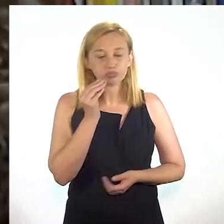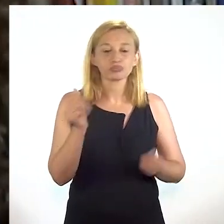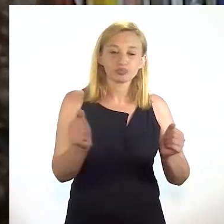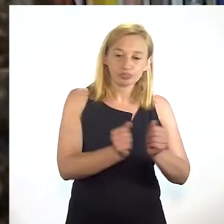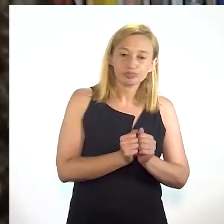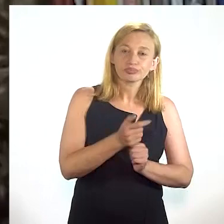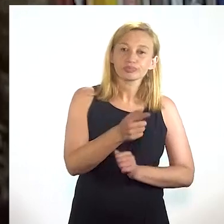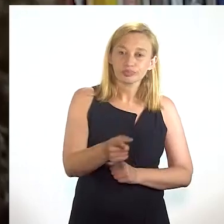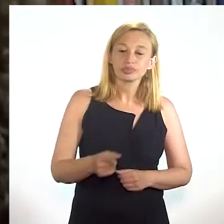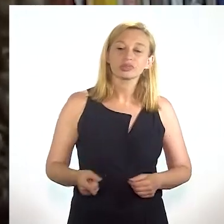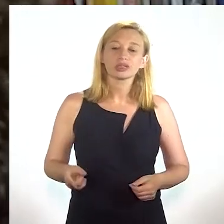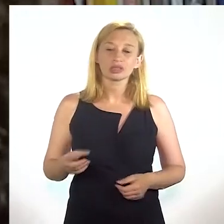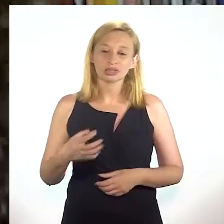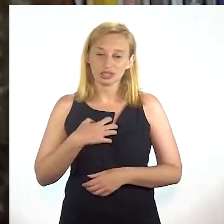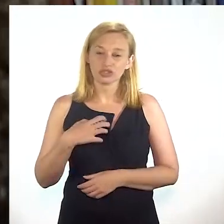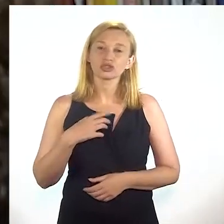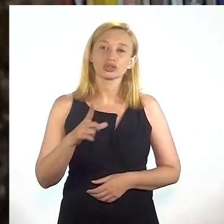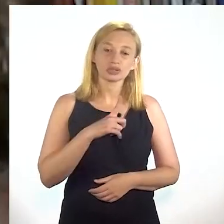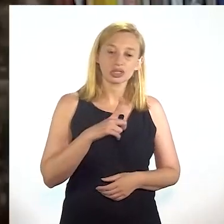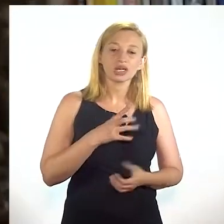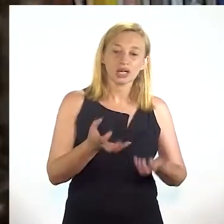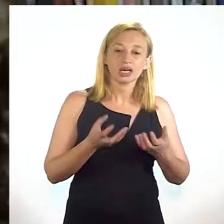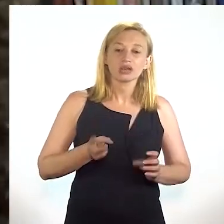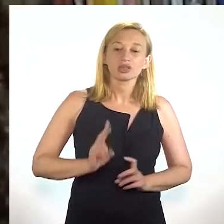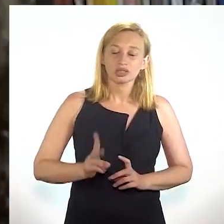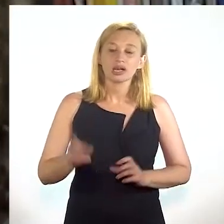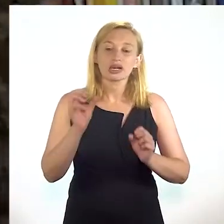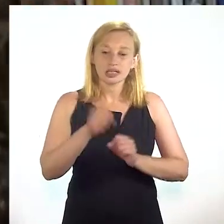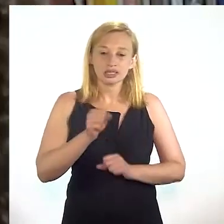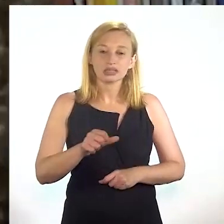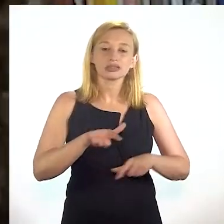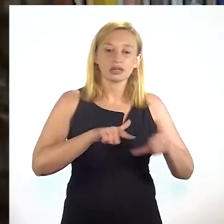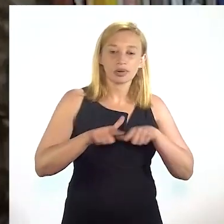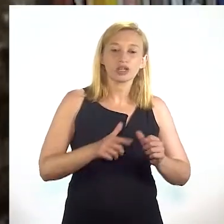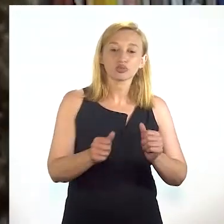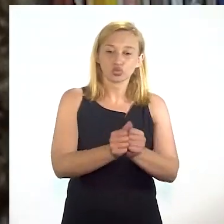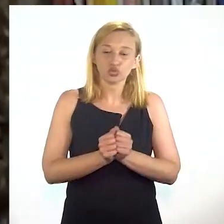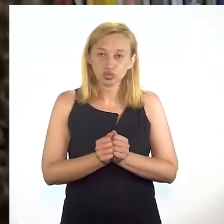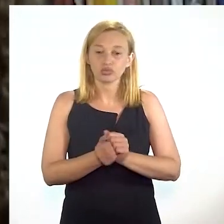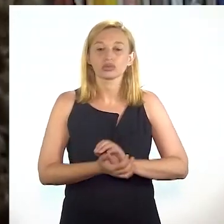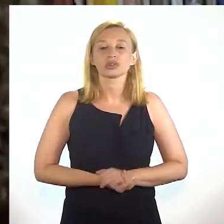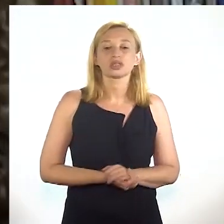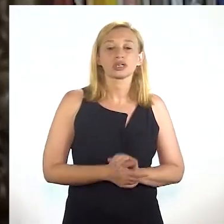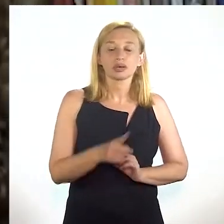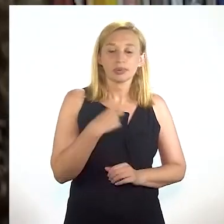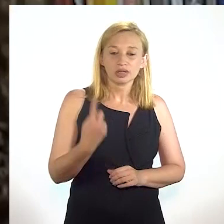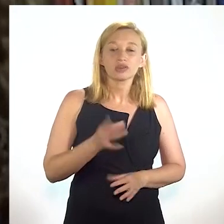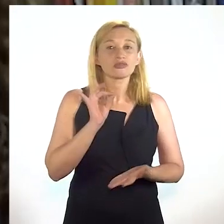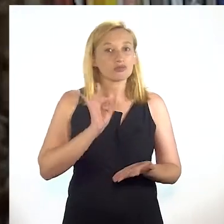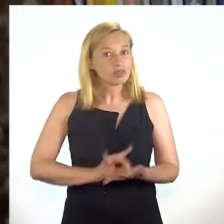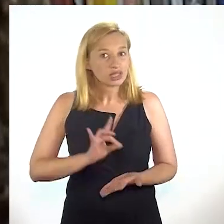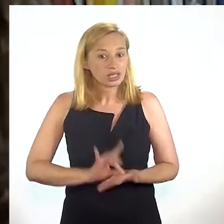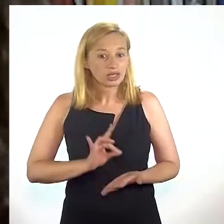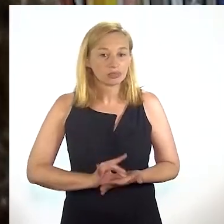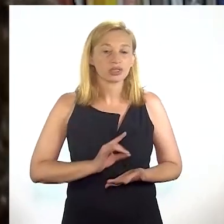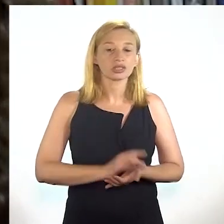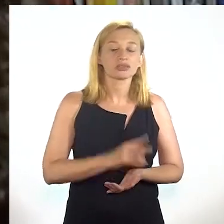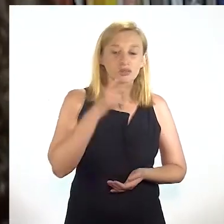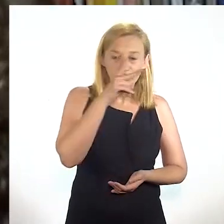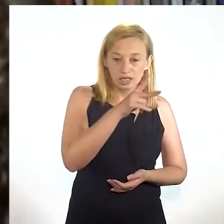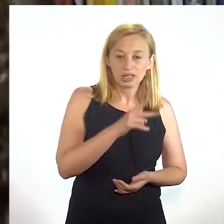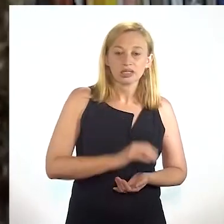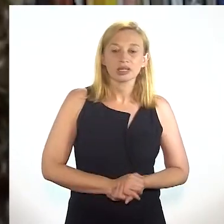uma vez a oportunidade, e estar junto com vocês faz todo sentido, a gente quer continuar assim, trabalhando juntos, né? E para a